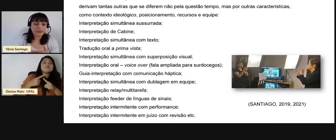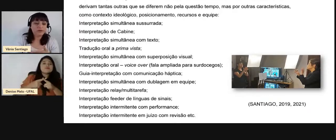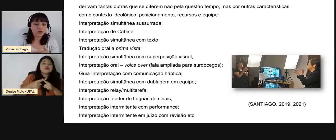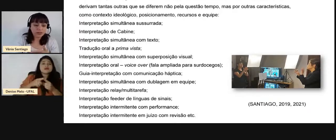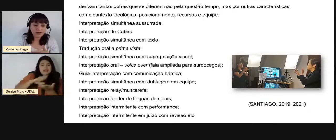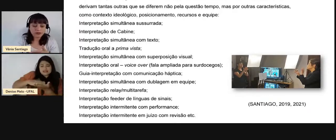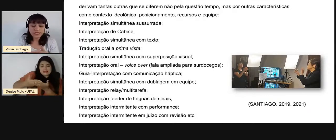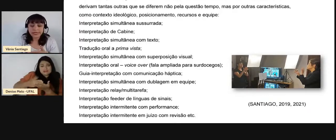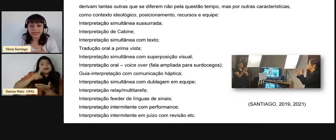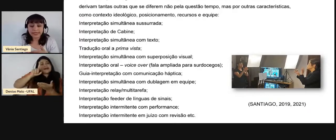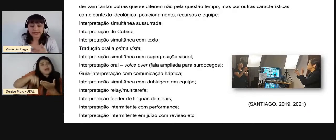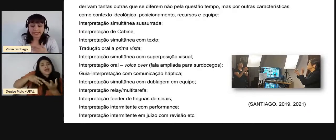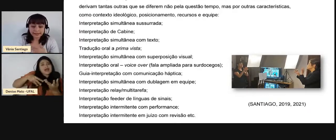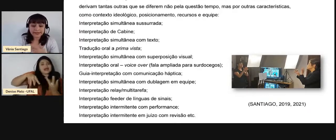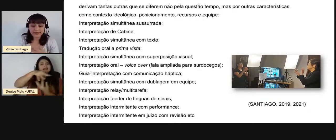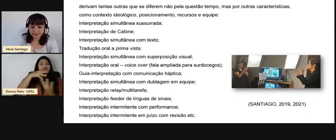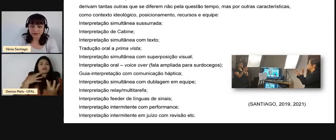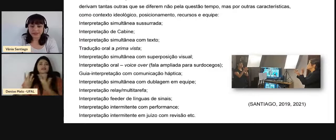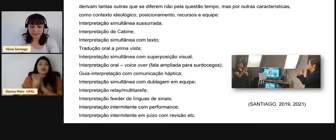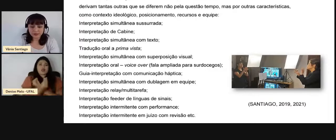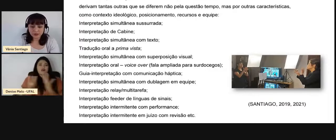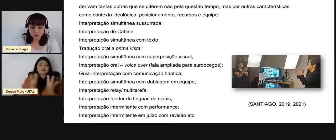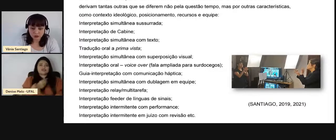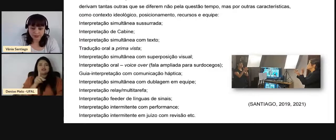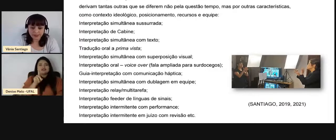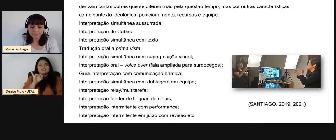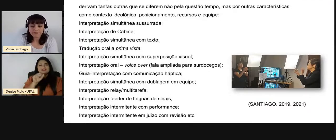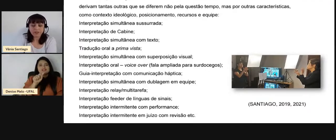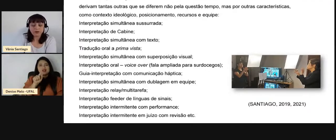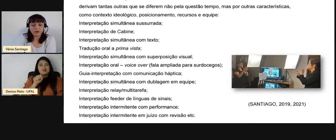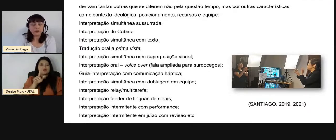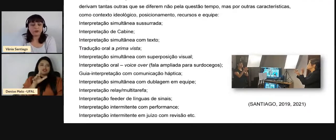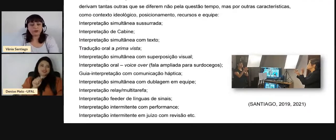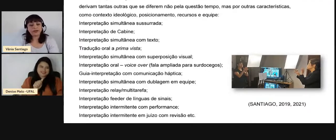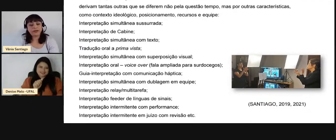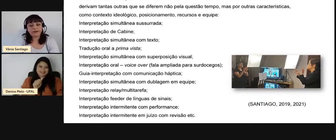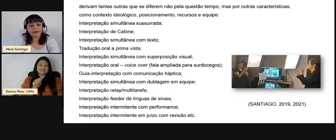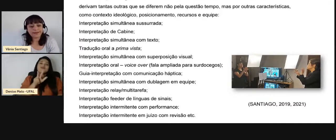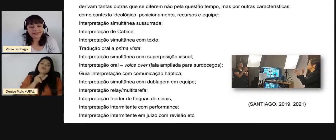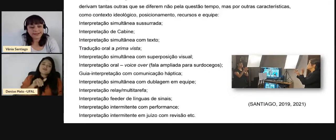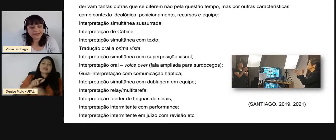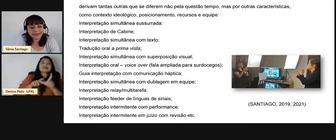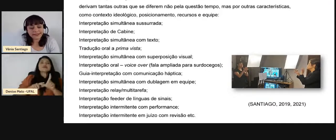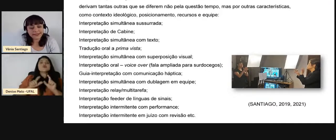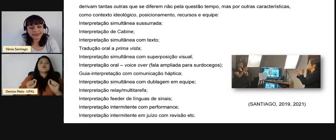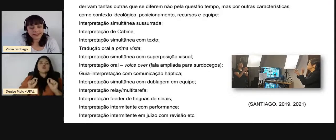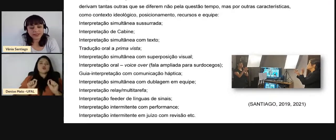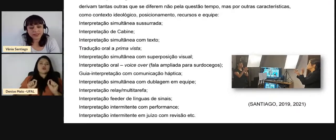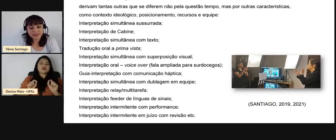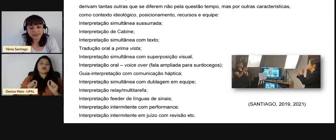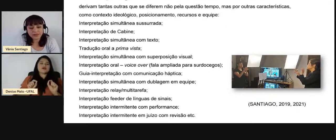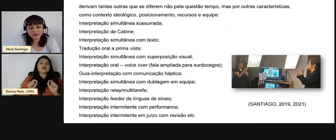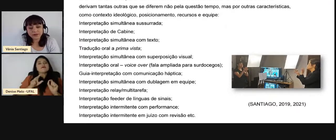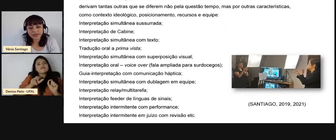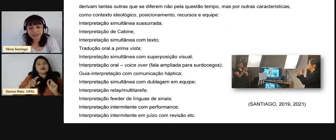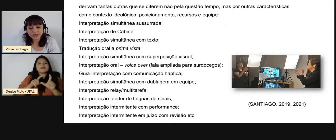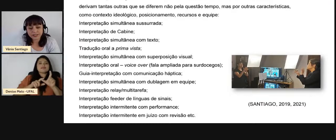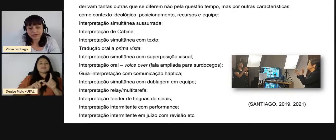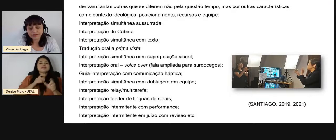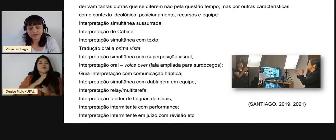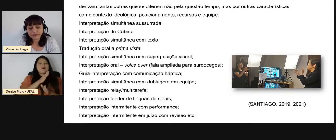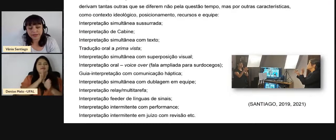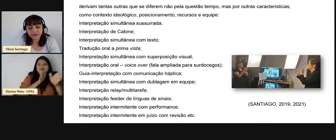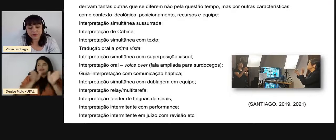vai depender muito da interação entre as pessoas. Então, essa organização